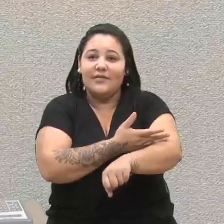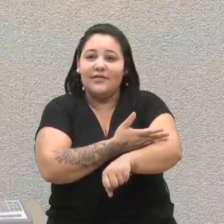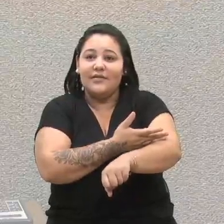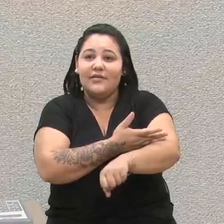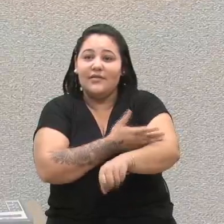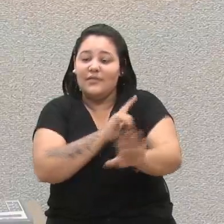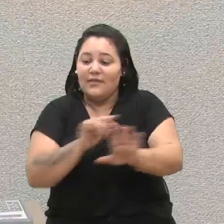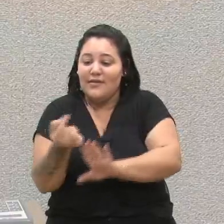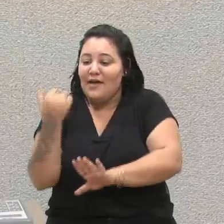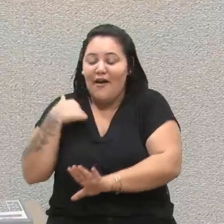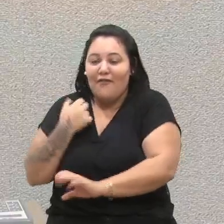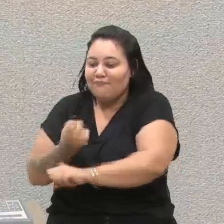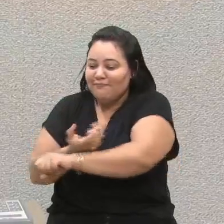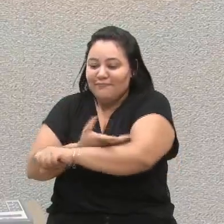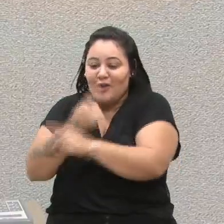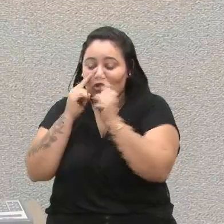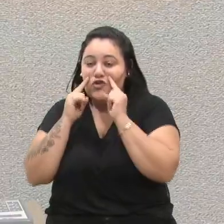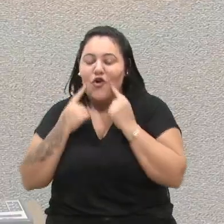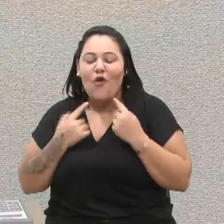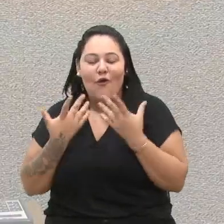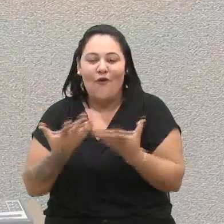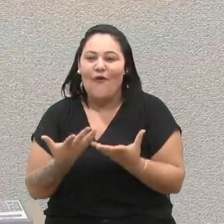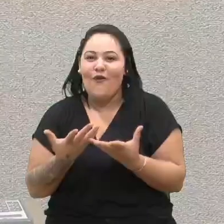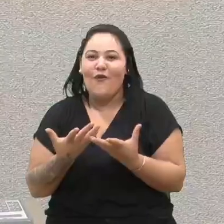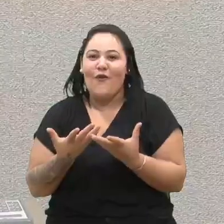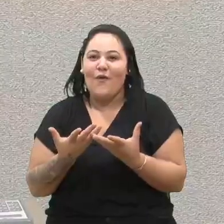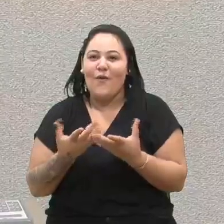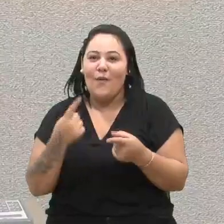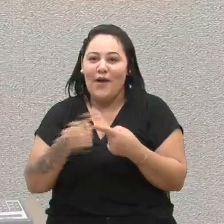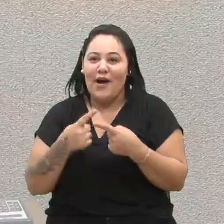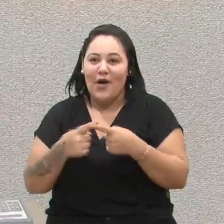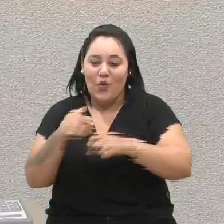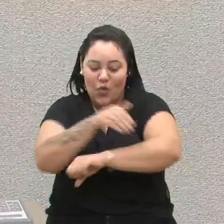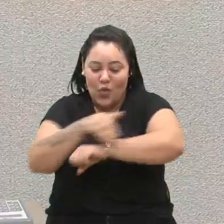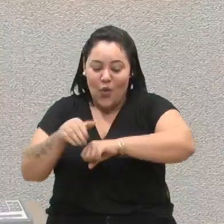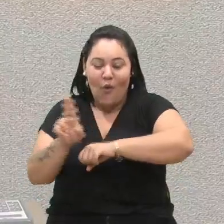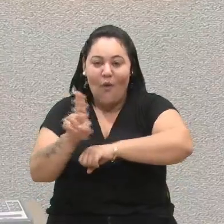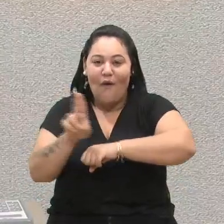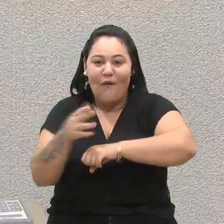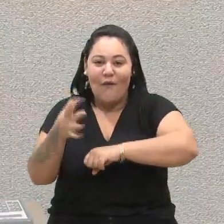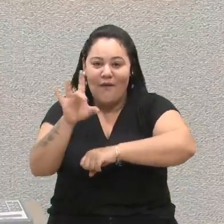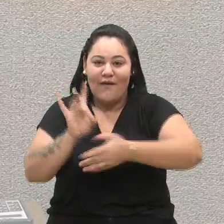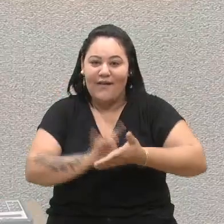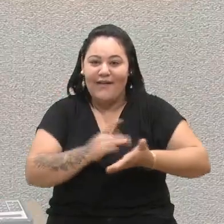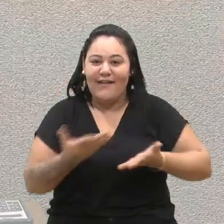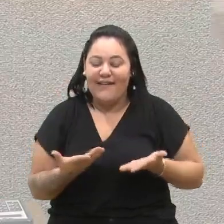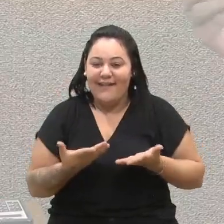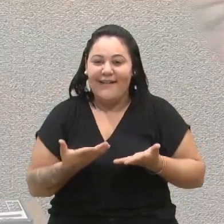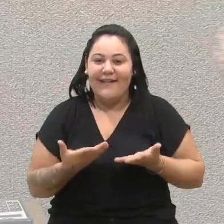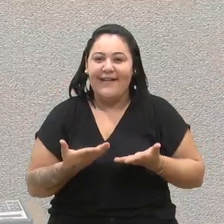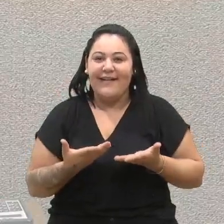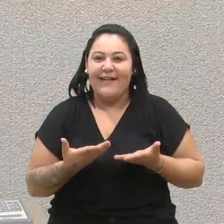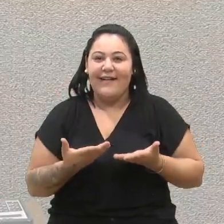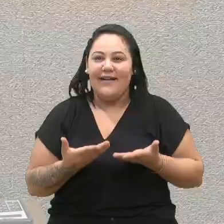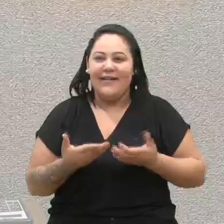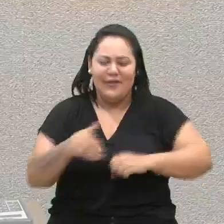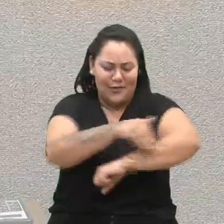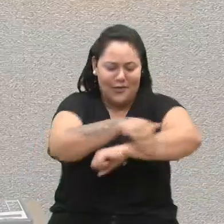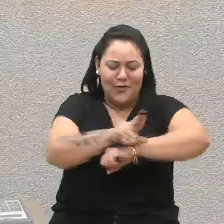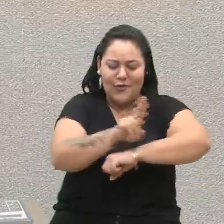homenageado, ela chorou copiosamente por um nome de rua. Um nome de rua é coisa